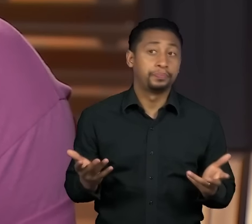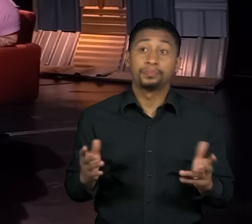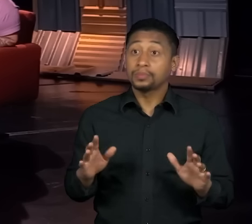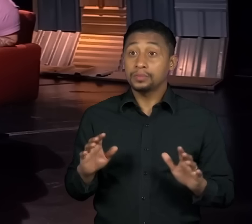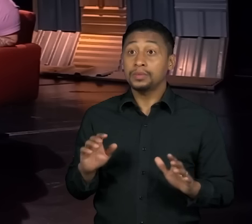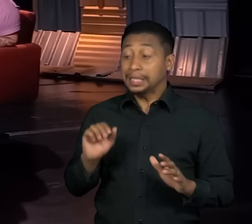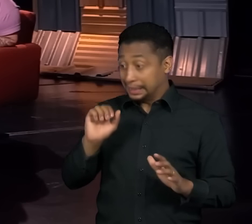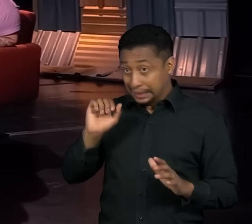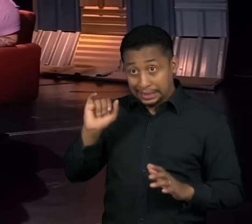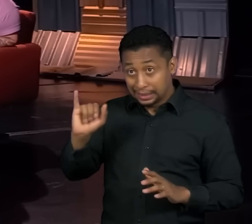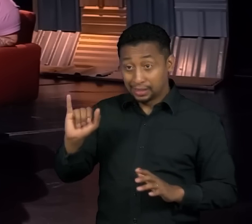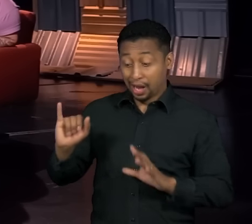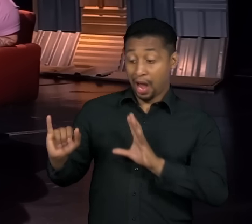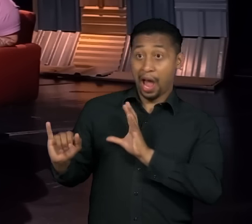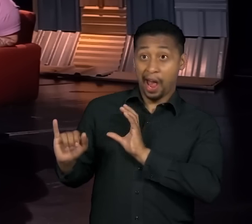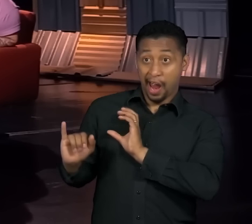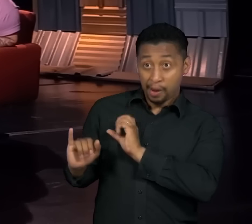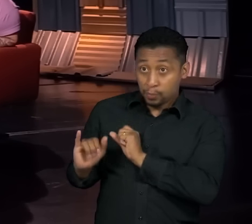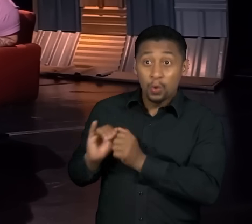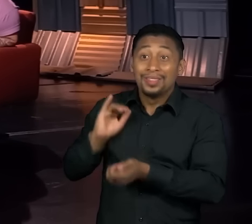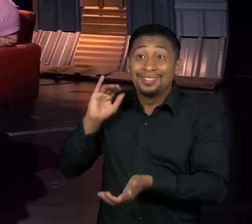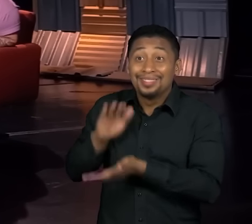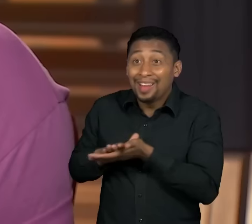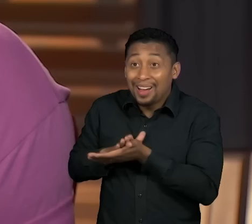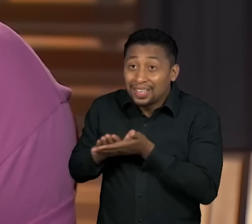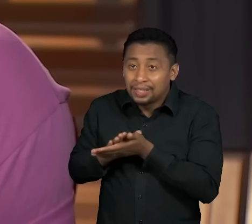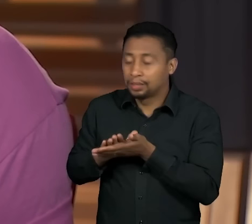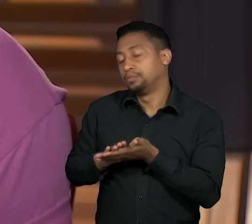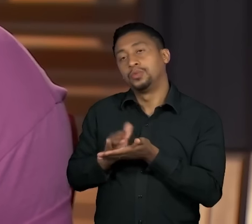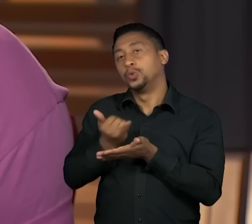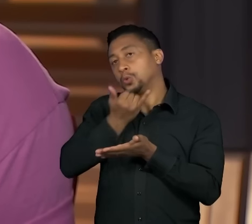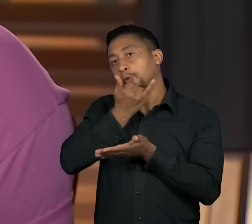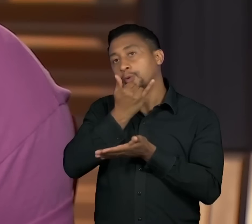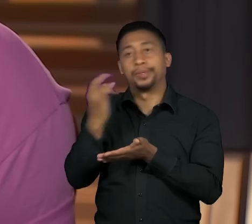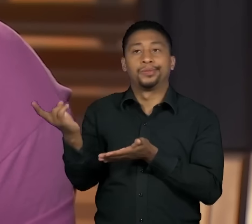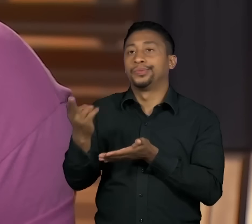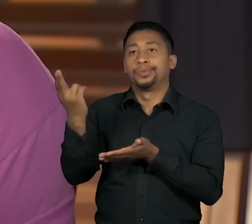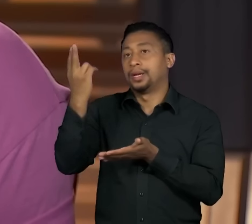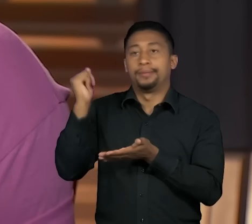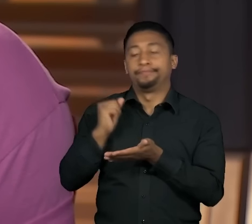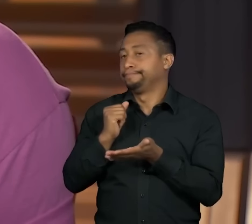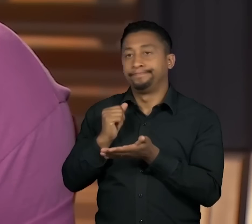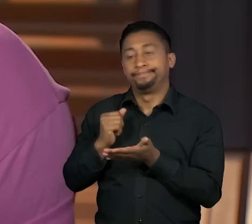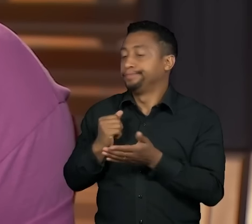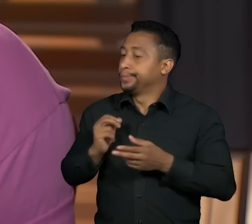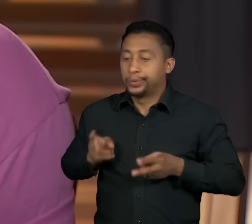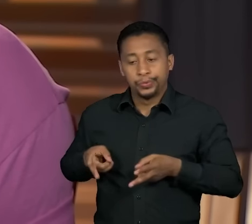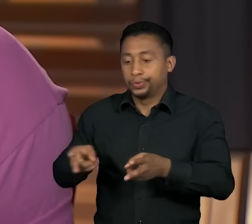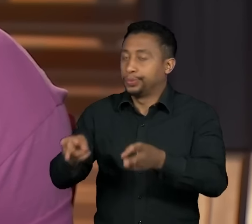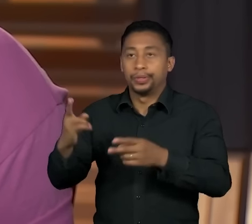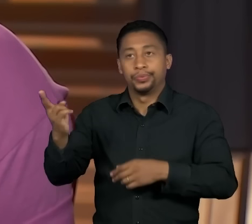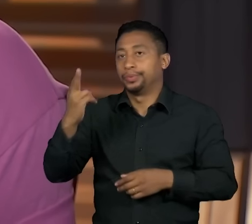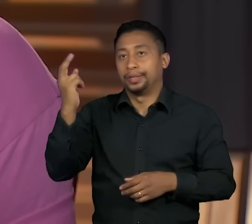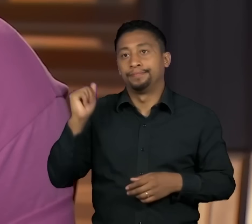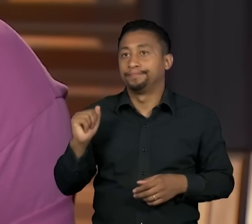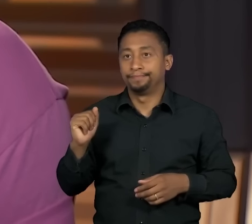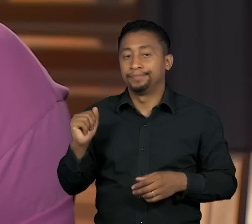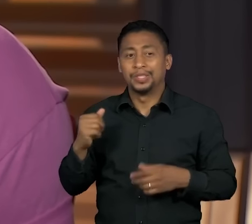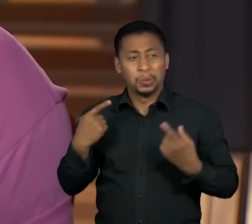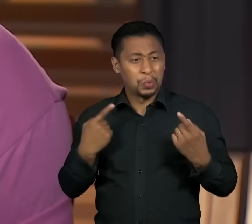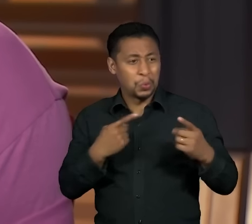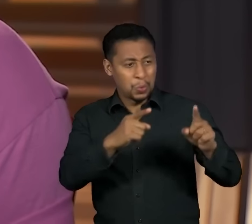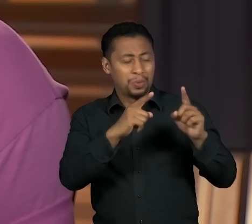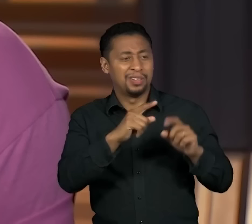amor. O caminho é pro lado que não vai pro discurso de ódio. Que não vai contra a cultura, que não vai